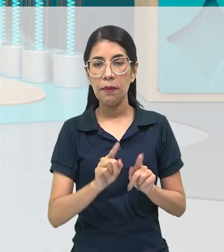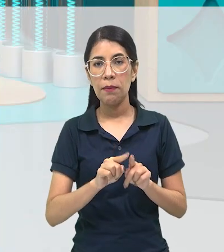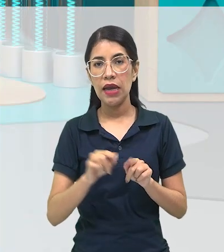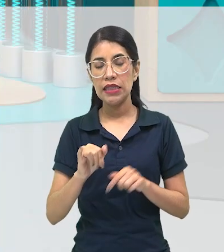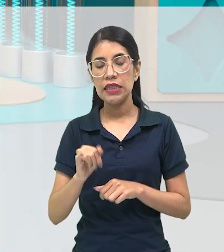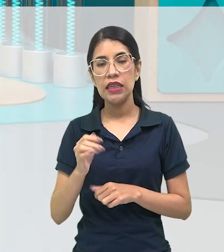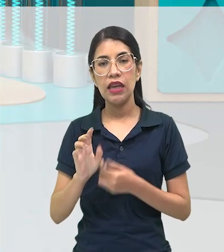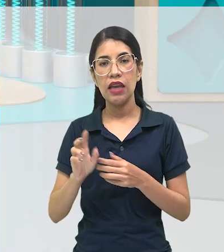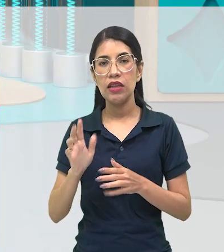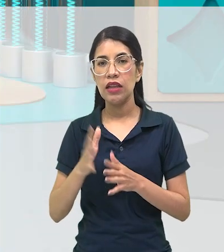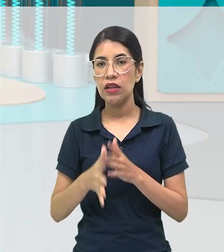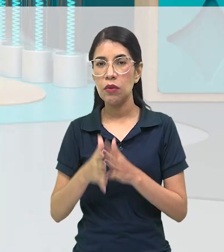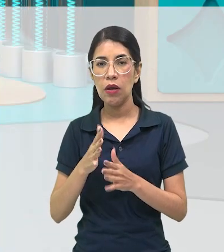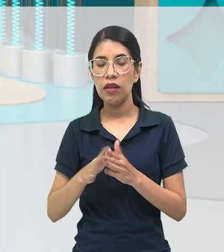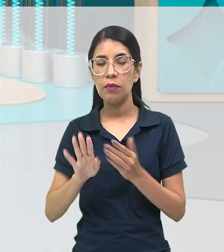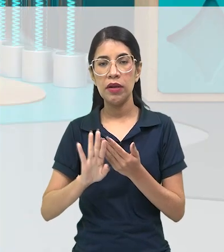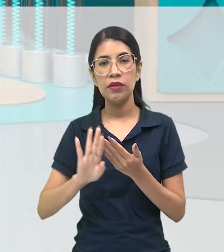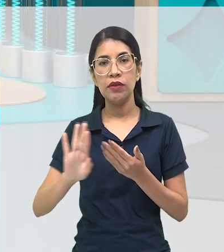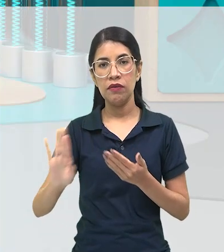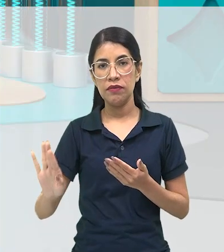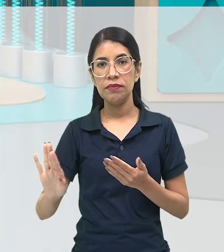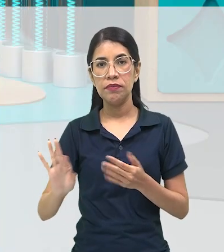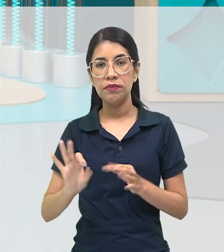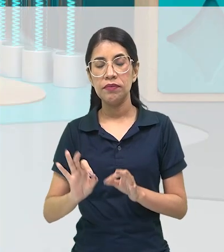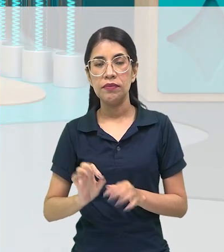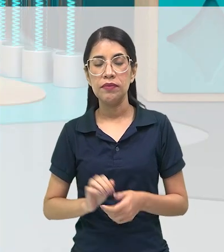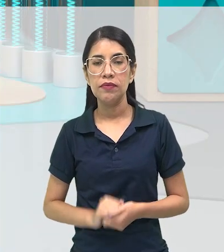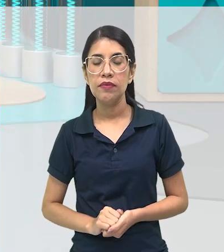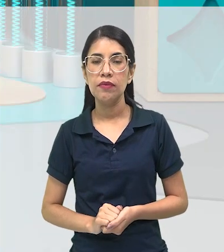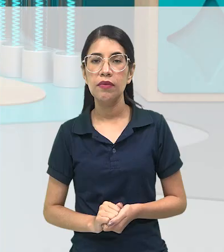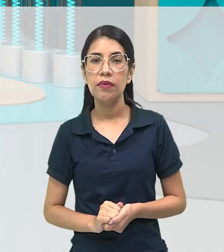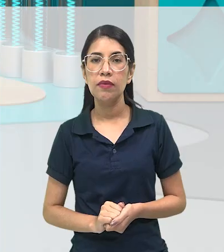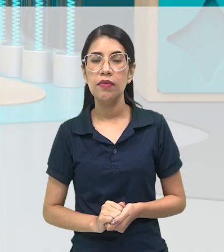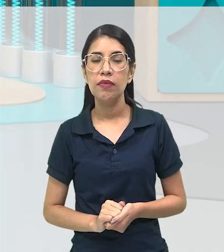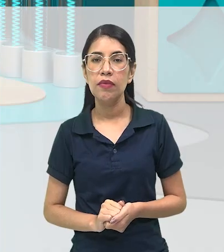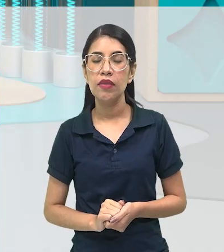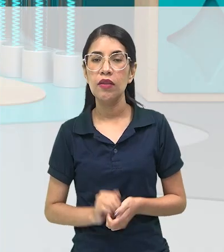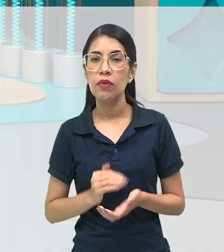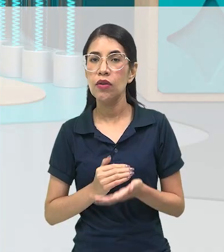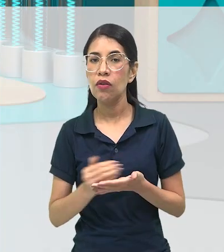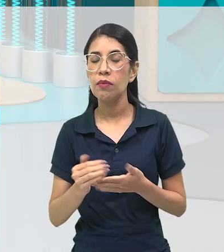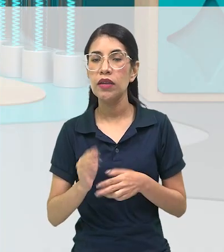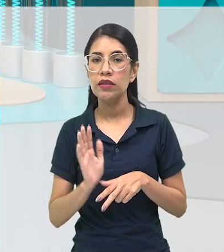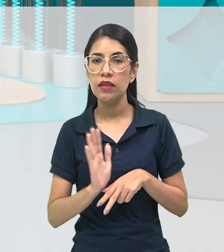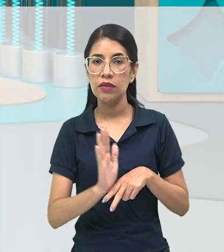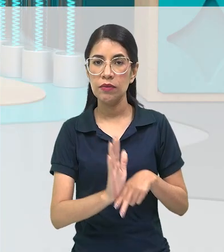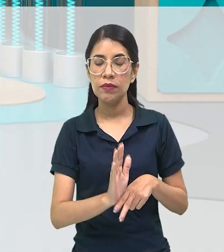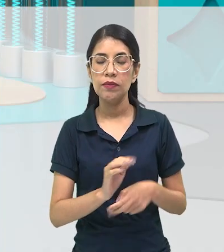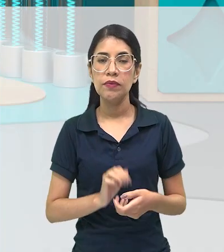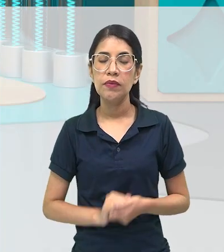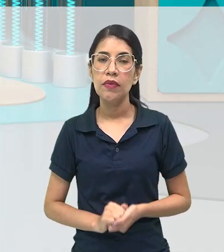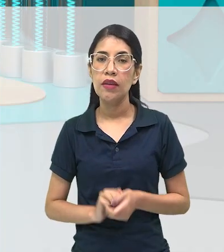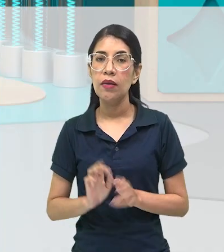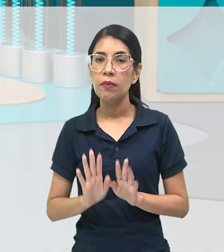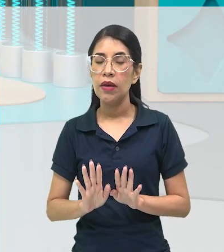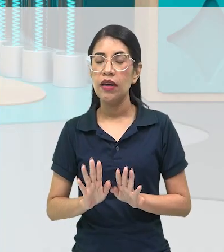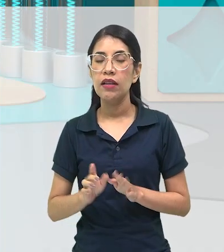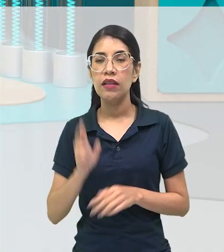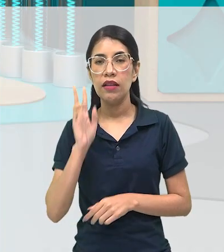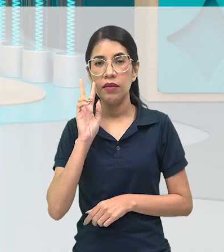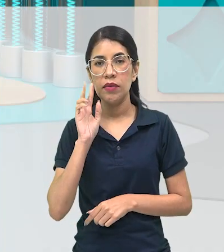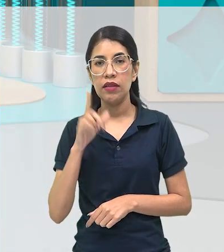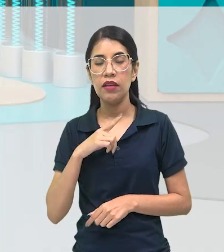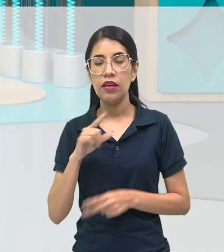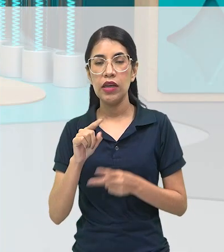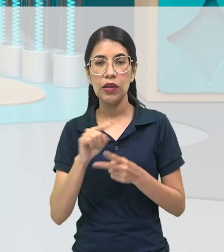o celular, para não ficar gravando, né? E aí você inicia todos os procedimentos. Lembrando que os procedimentos